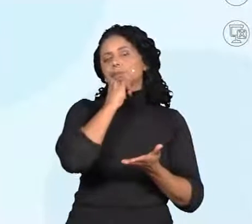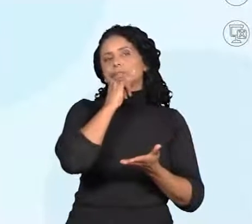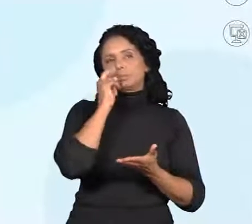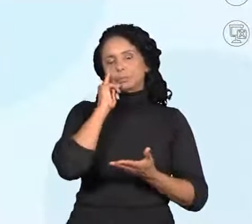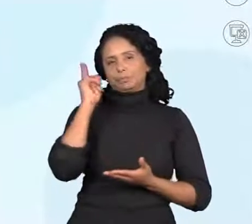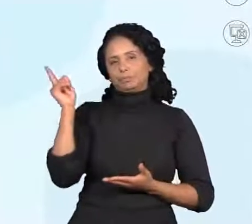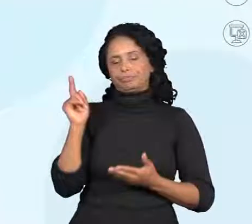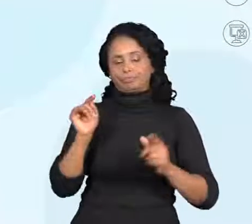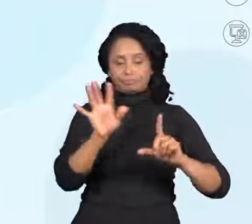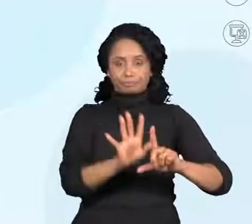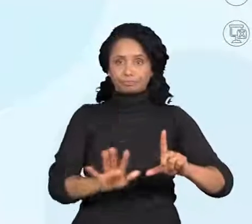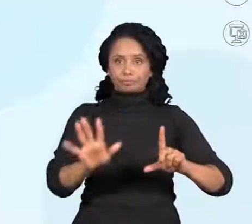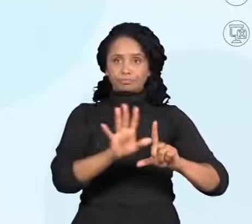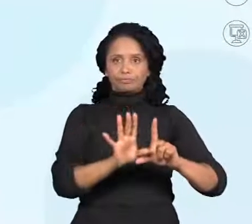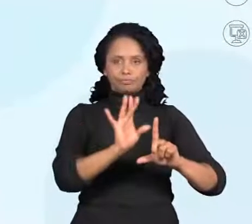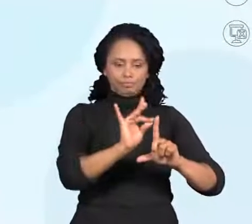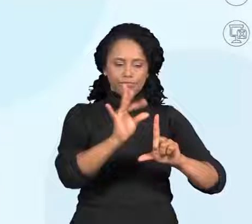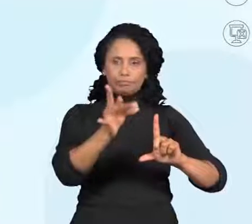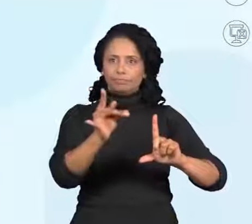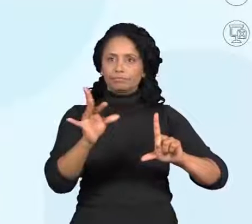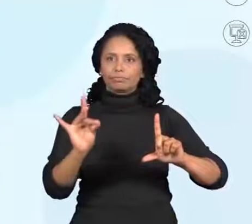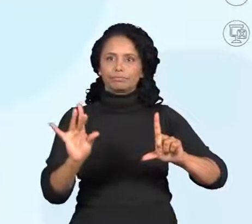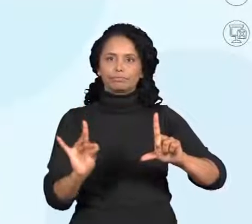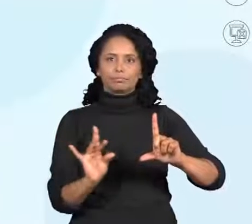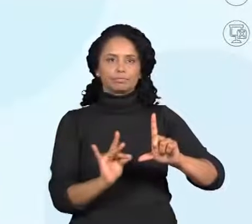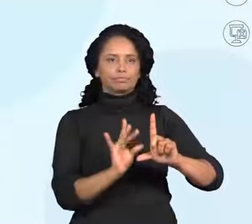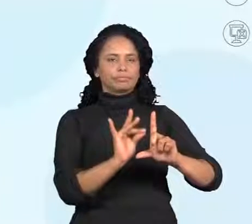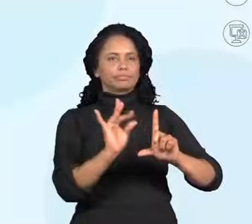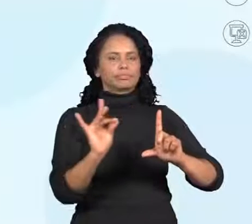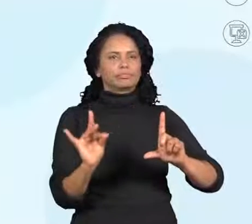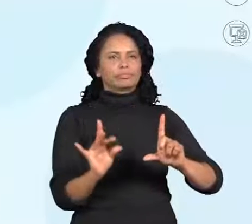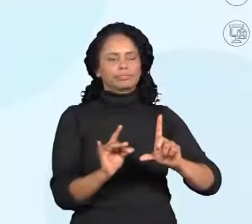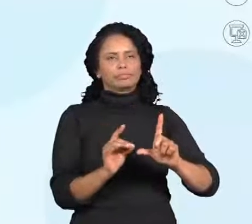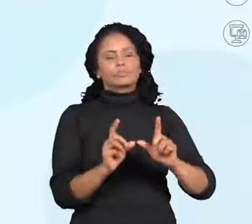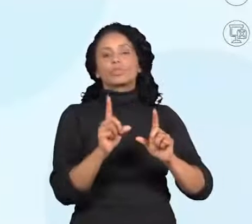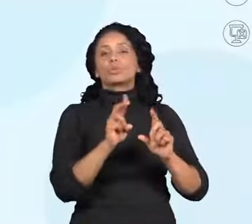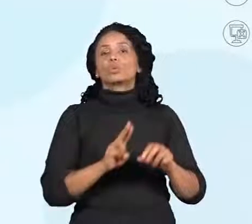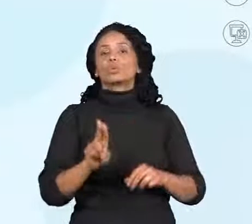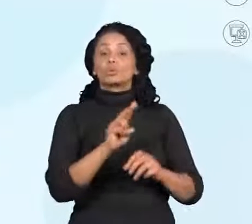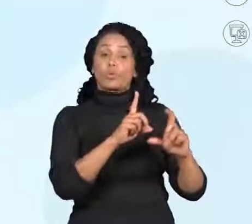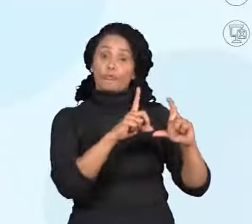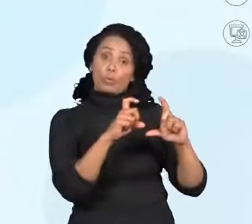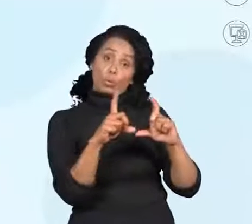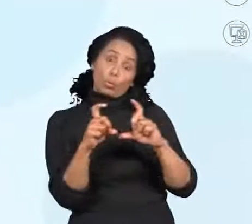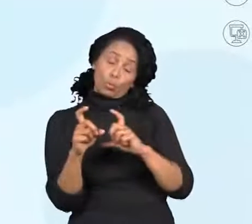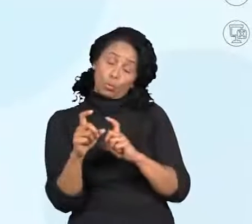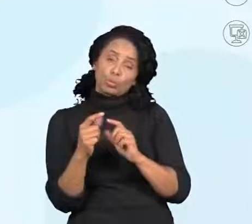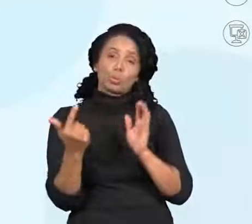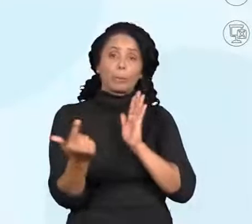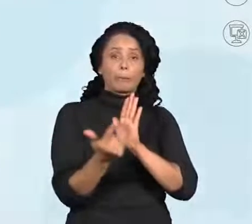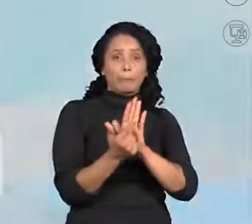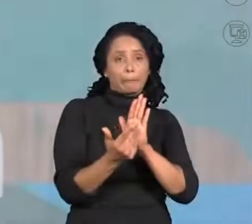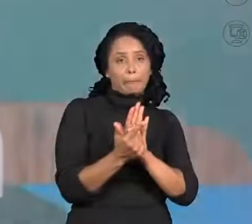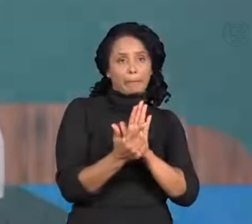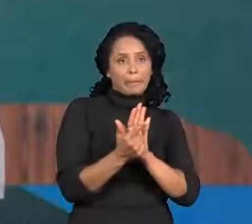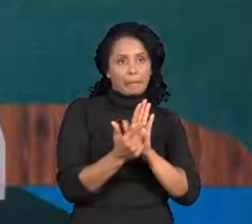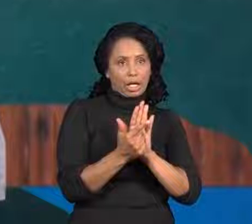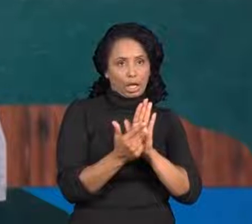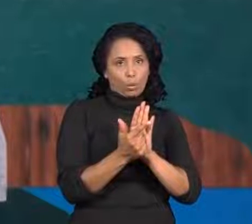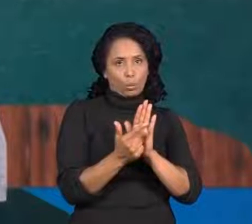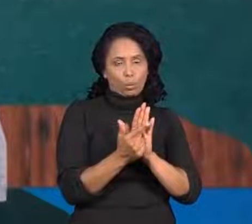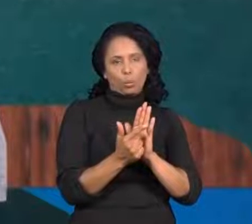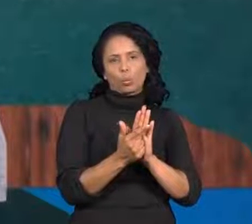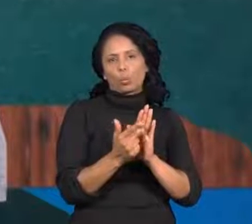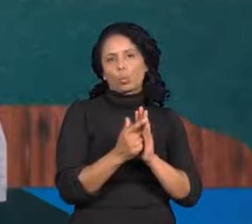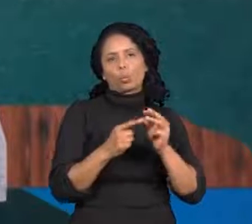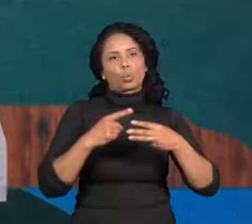o seguinte, ela é uma colagem feita com foto, com papel... Já é papel